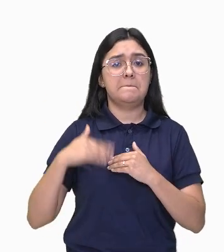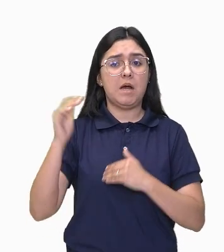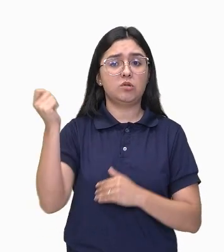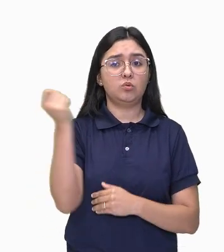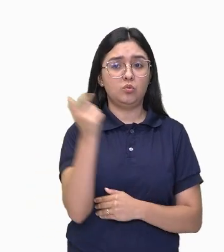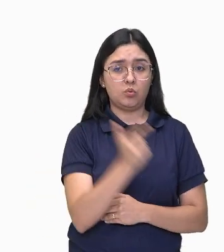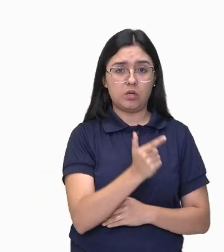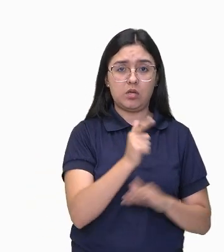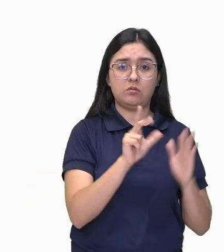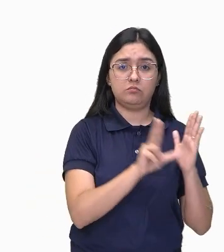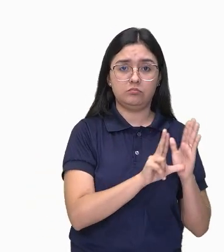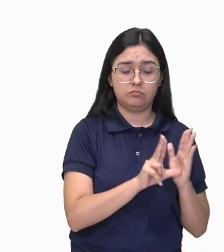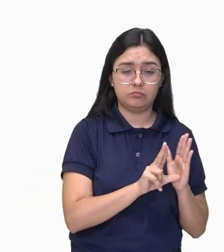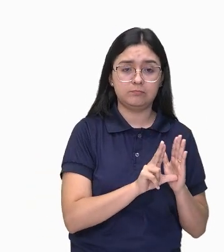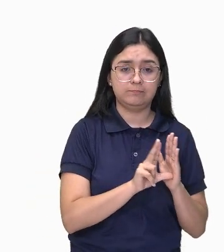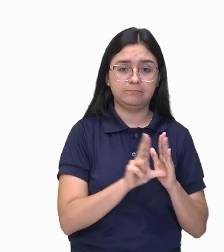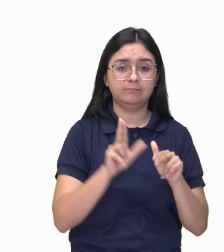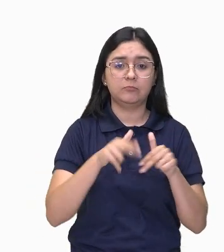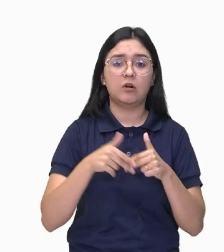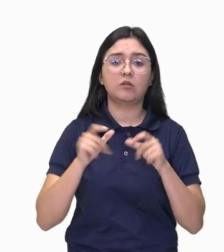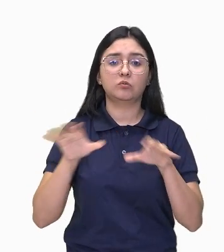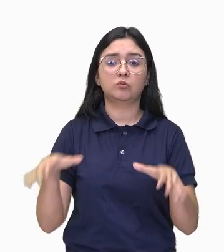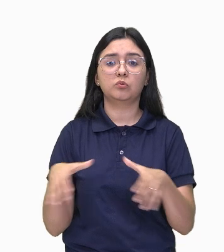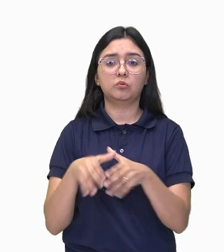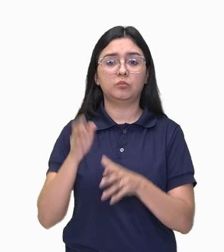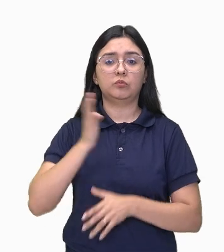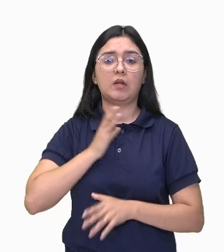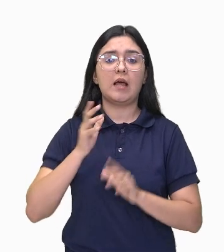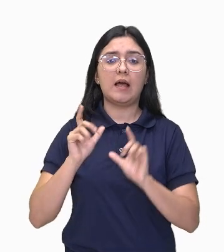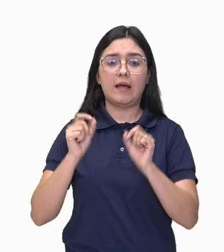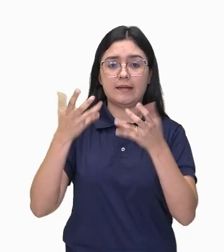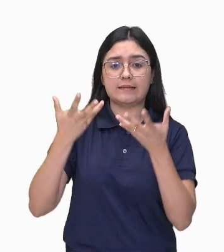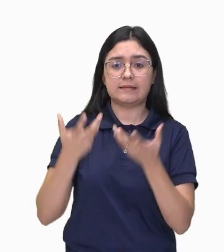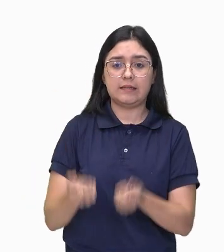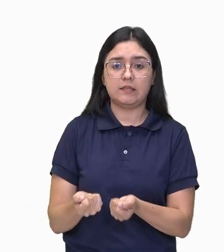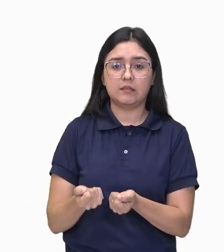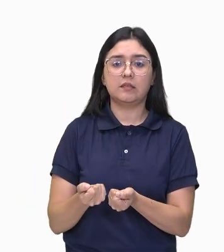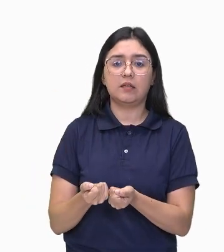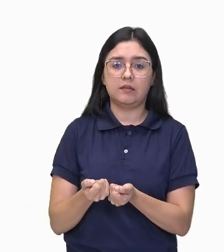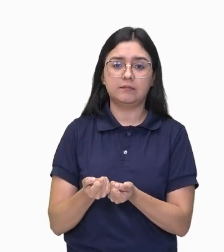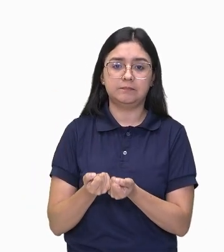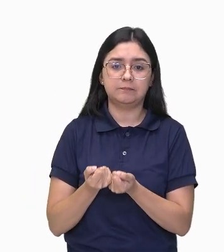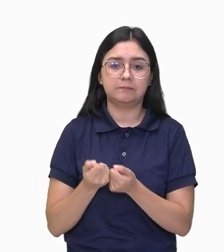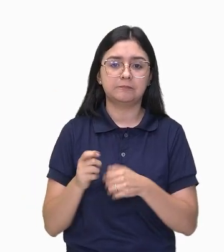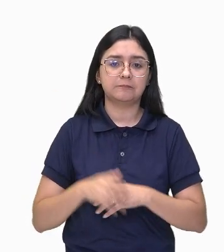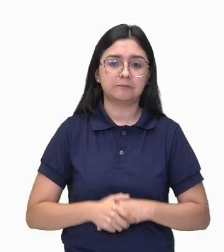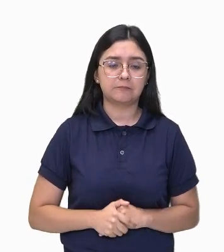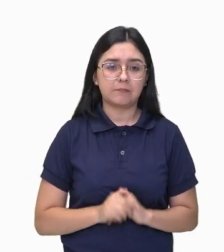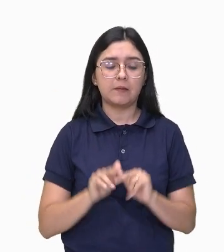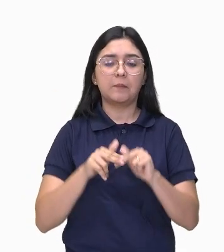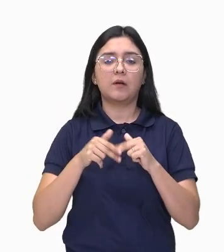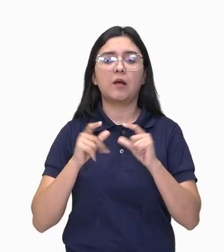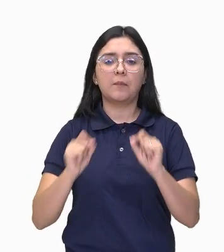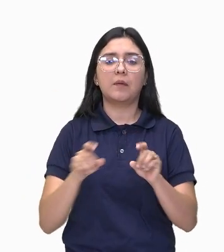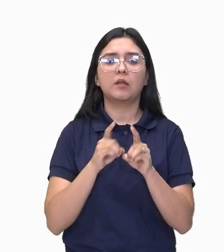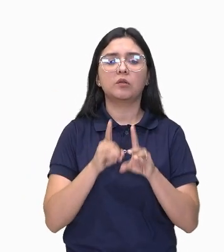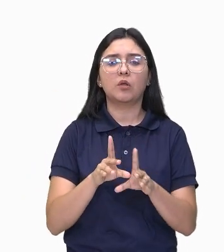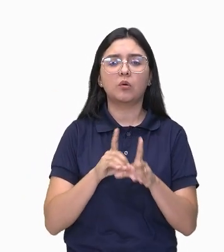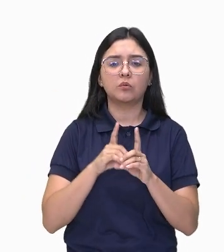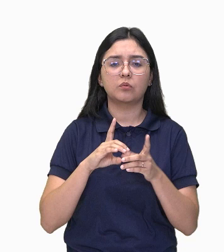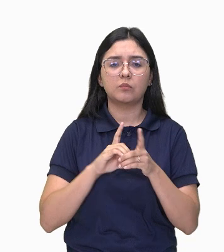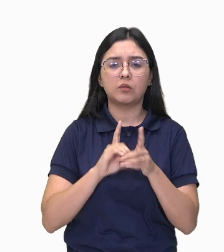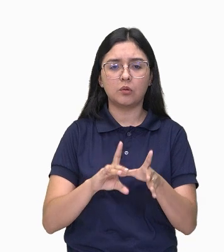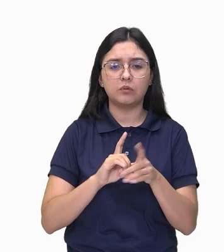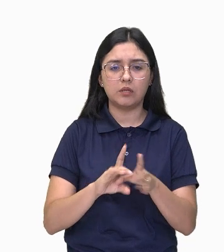justamente pelo fato da burguesia aceitar essa doutrina com mais facilidade, até porque uma doutrina que